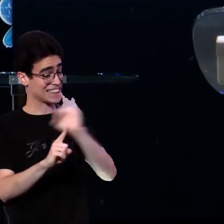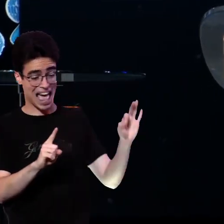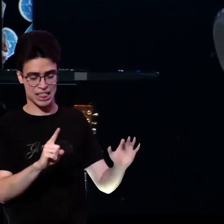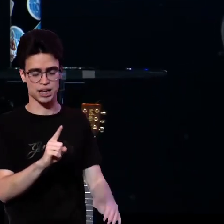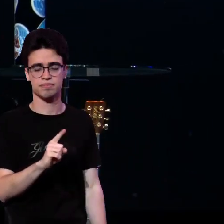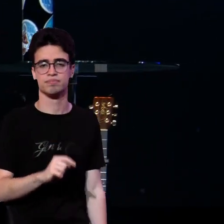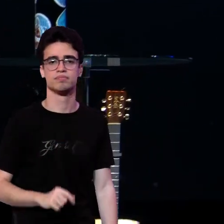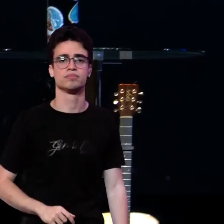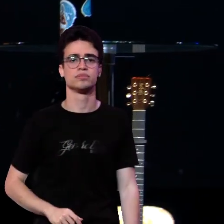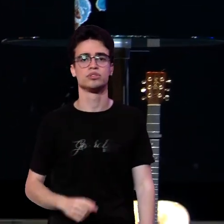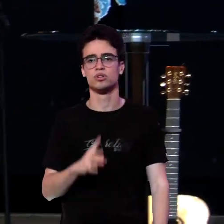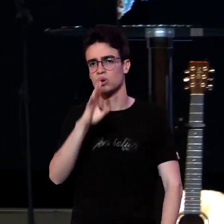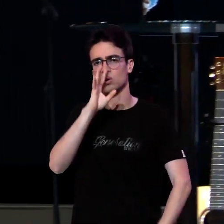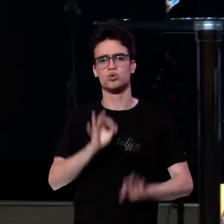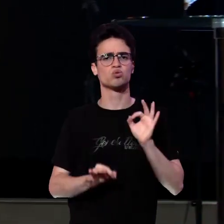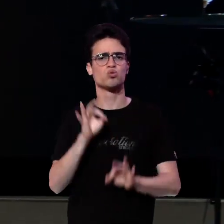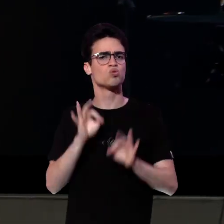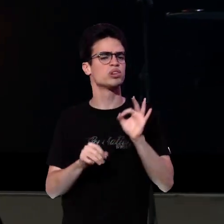é quem?